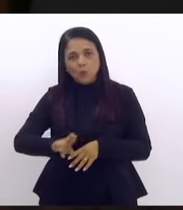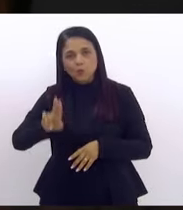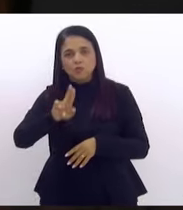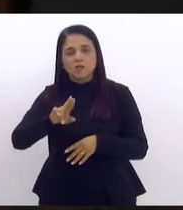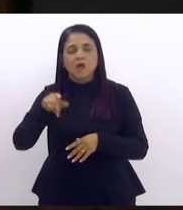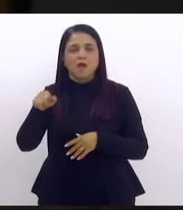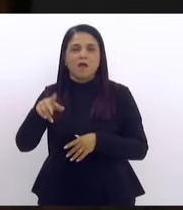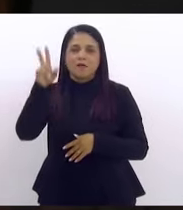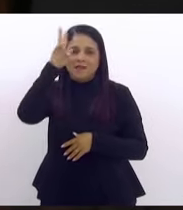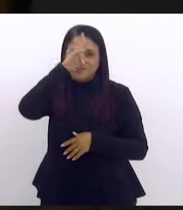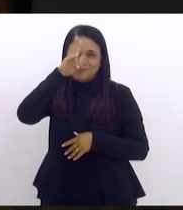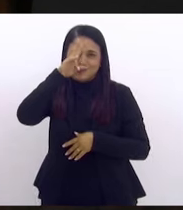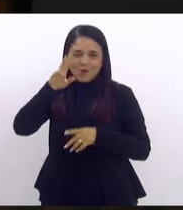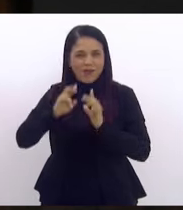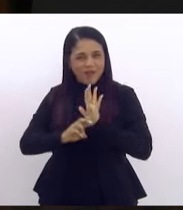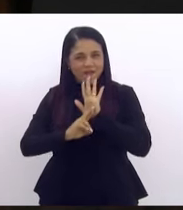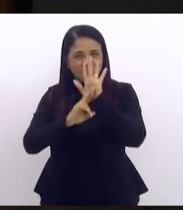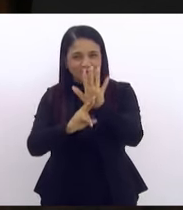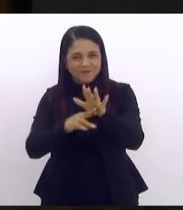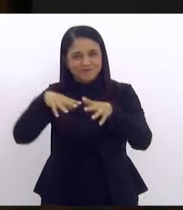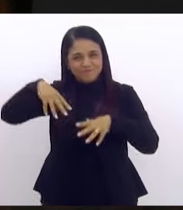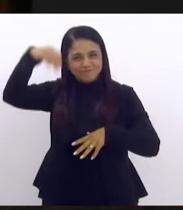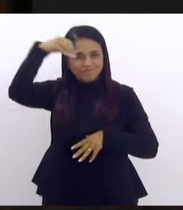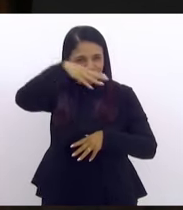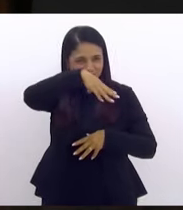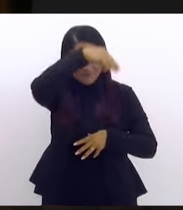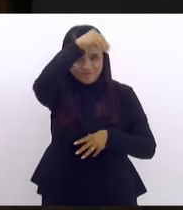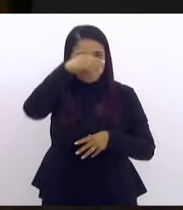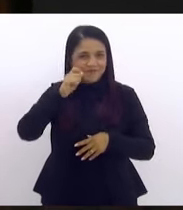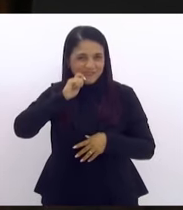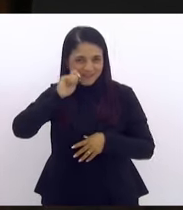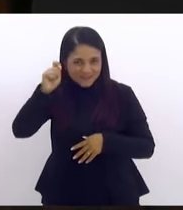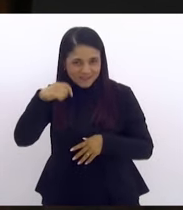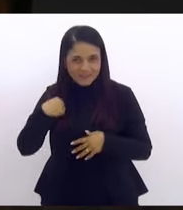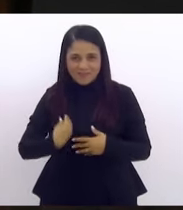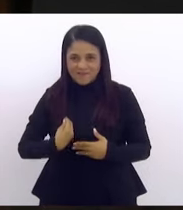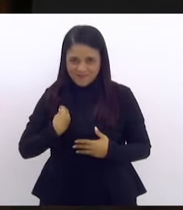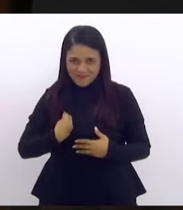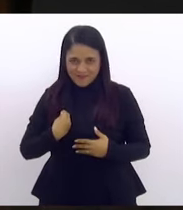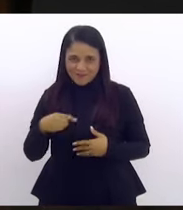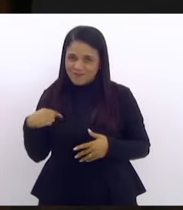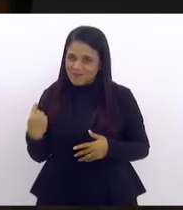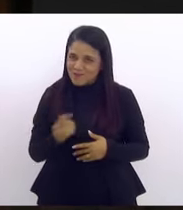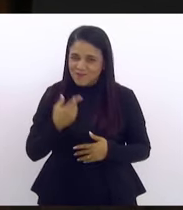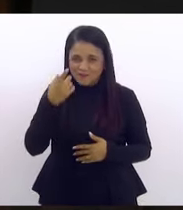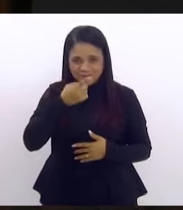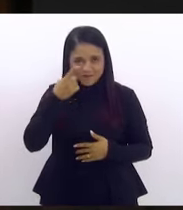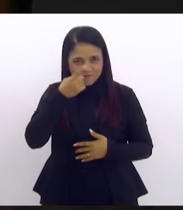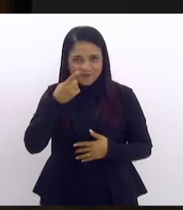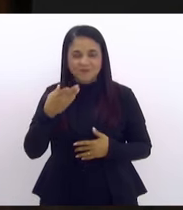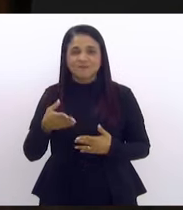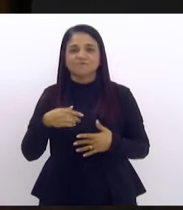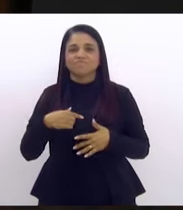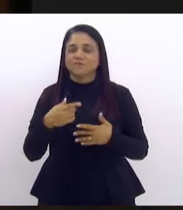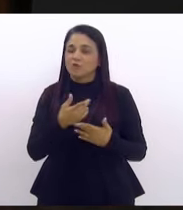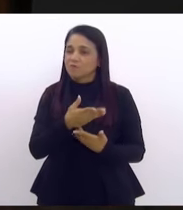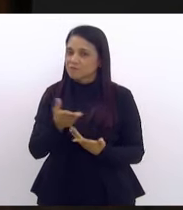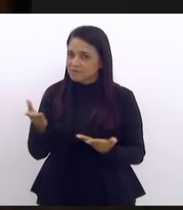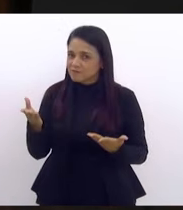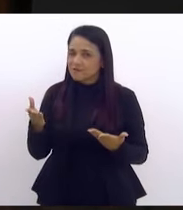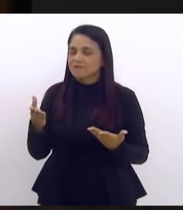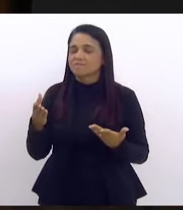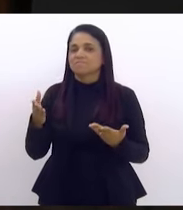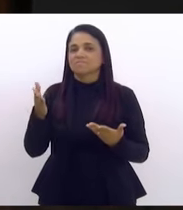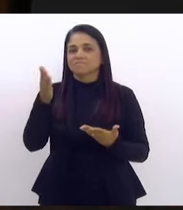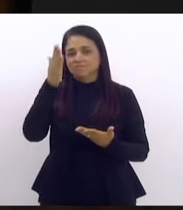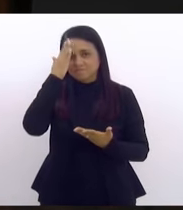histórica e representativa que tem na vida da gente. Então, eu gostaria de participar, vossas excelências, pegando a anuência de todos, para que